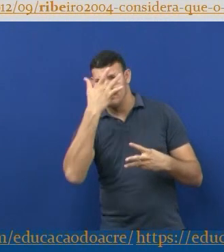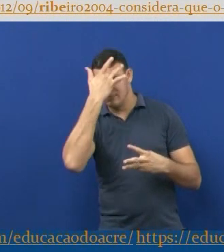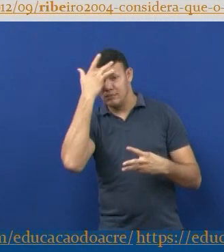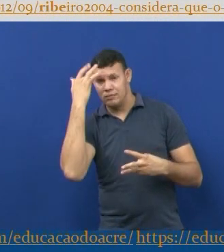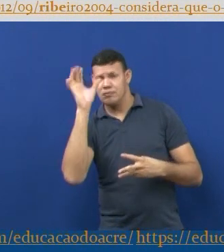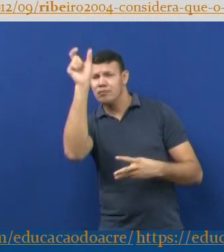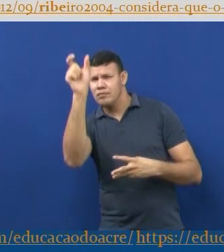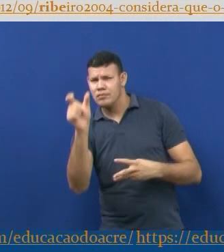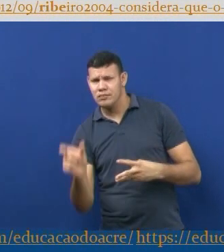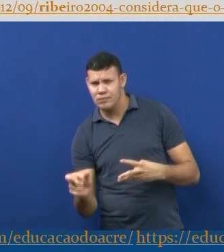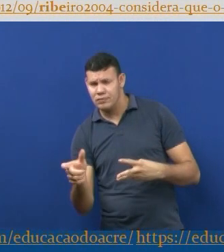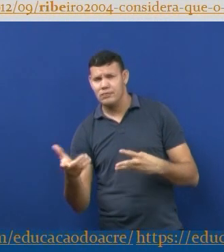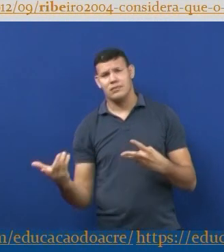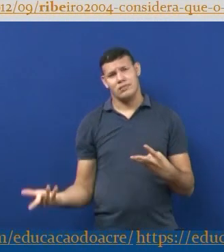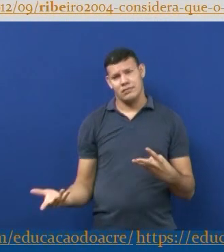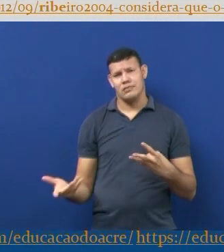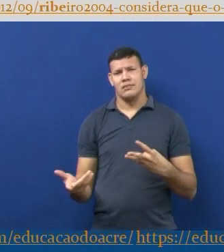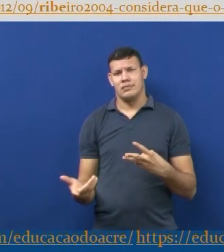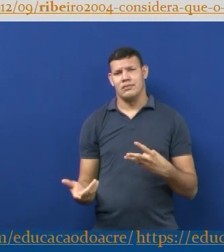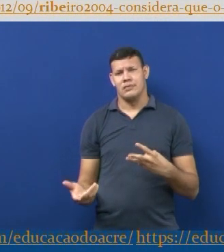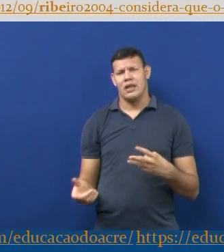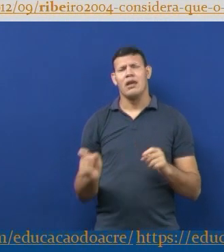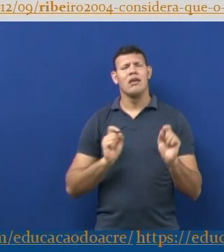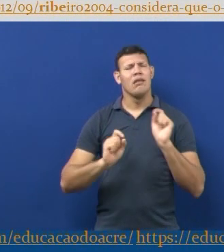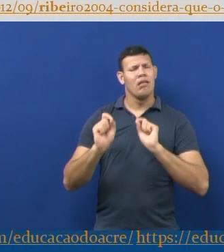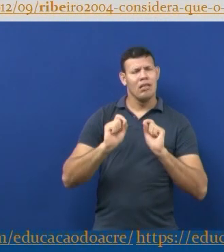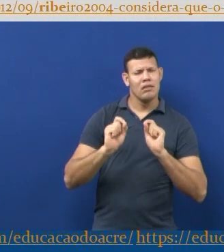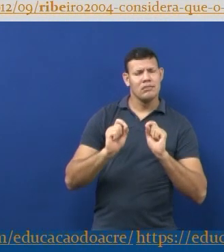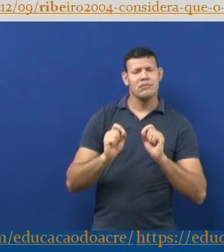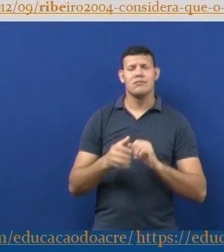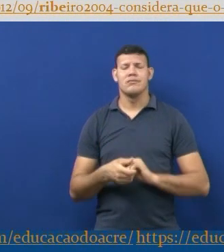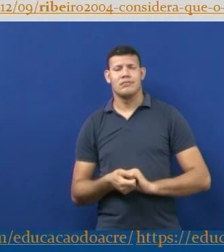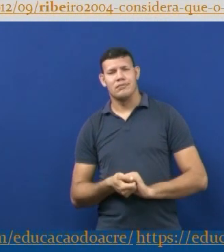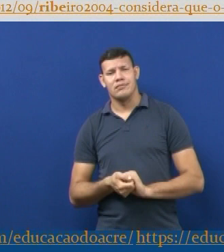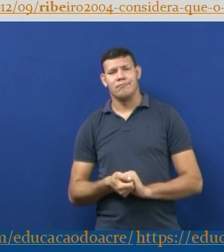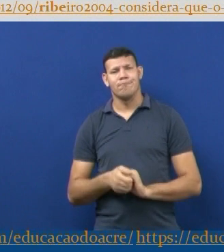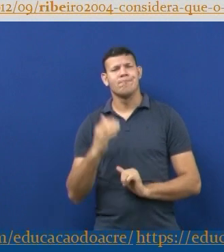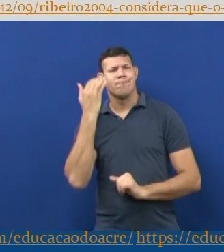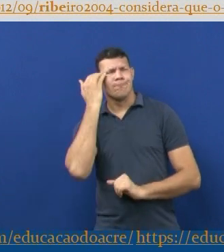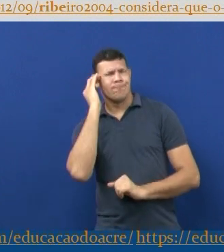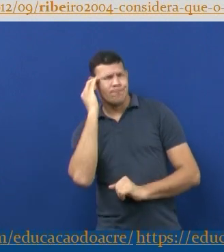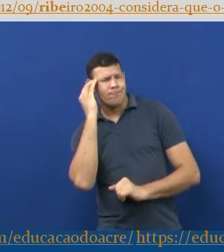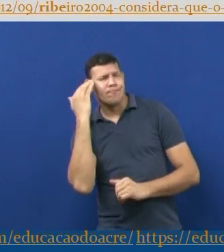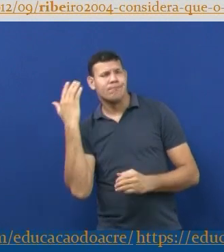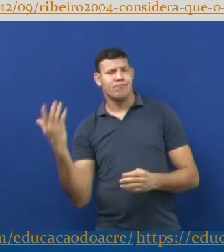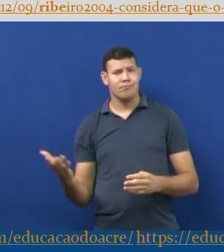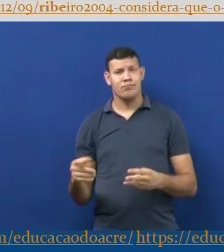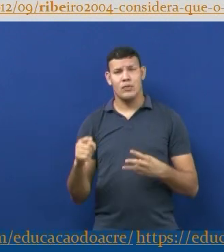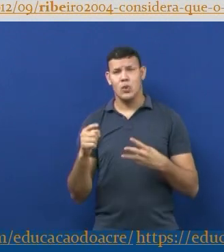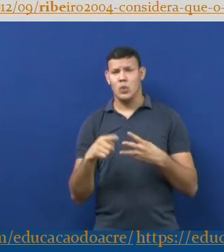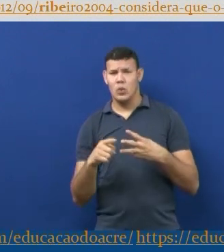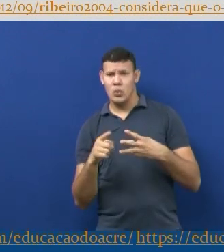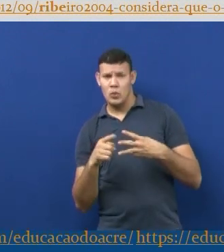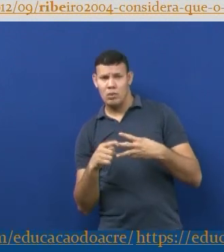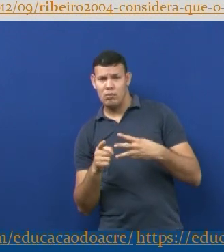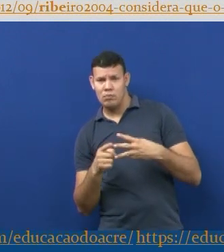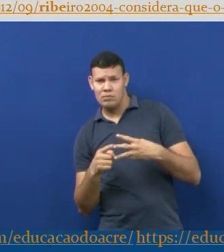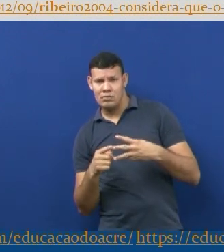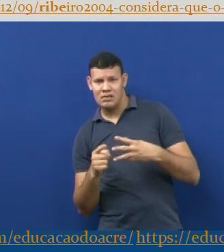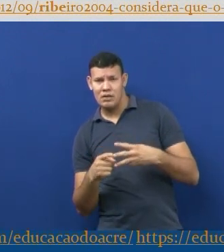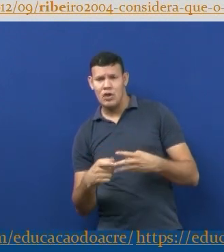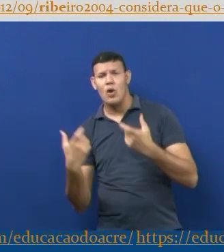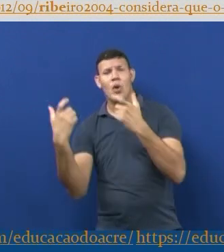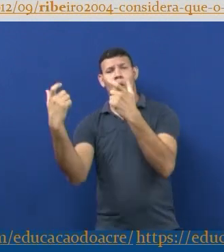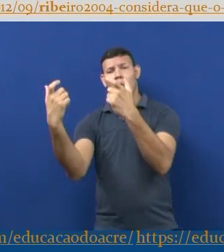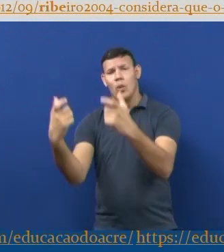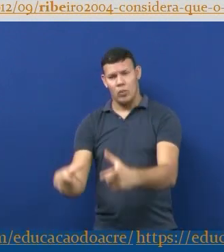personagem. Quem são esses personagens que estão na cena? Você tem que entender para poder fazer o jogo teatral. Outro elemento dramático é